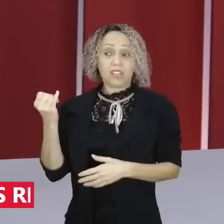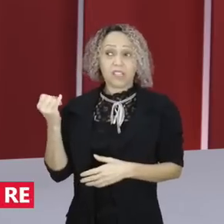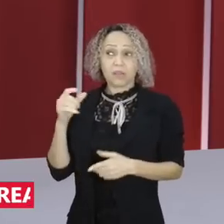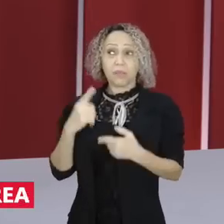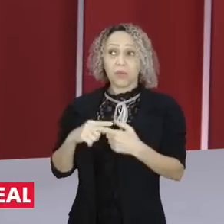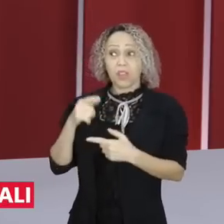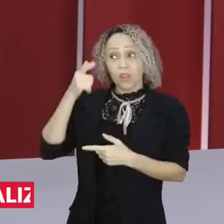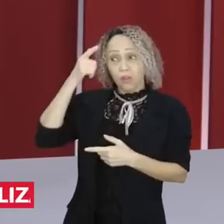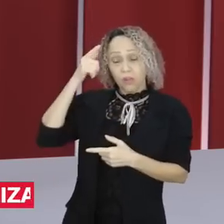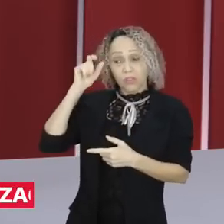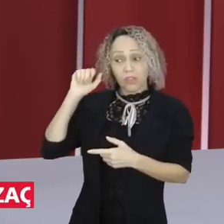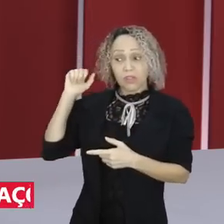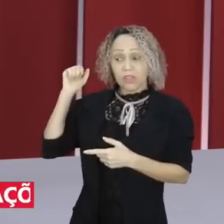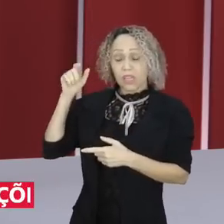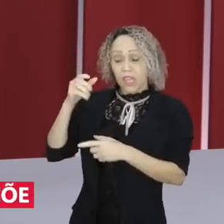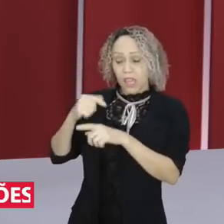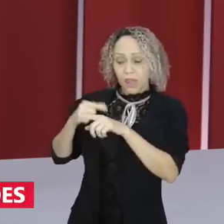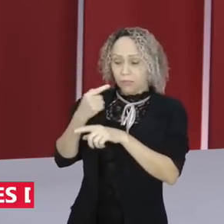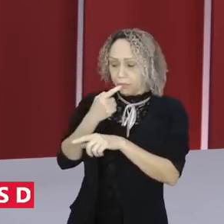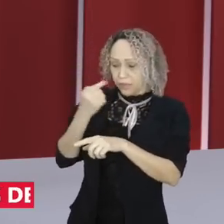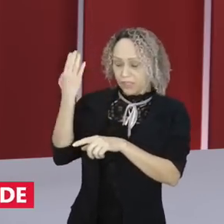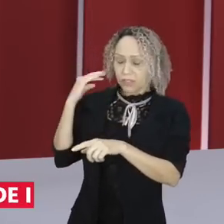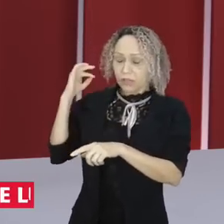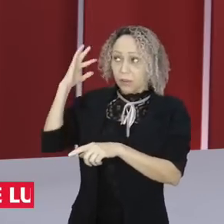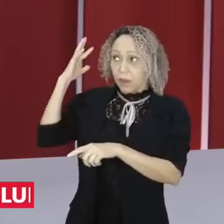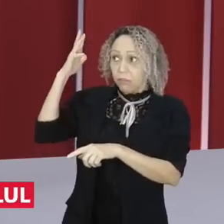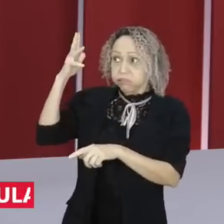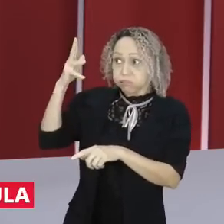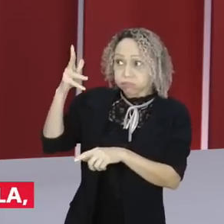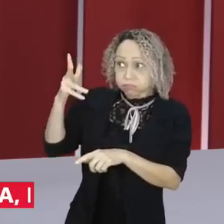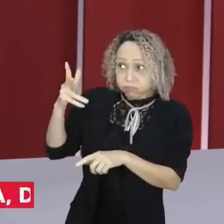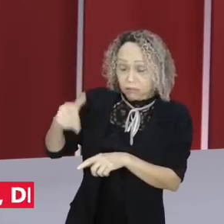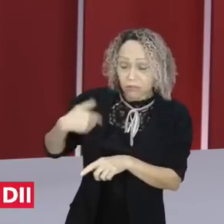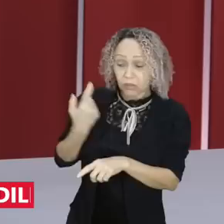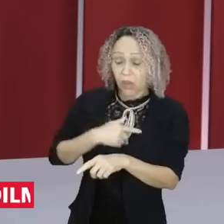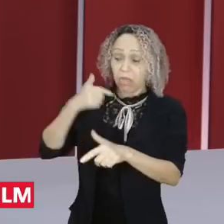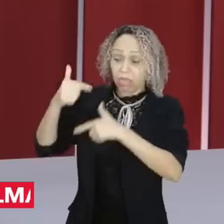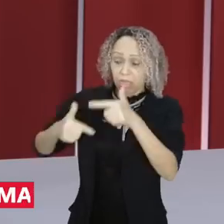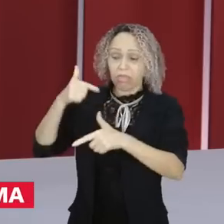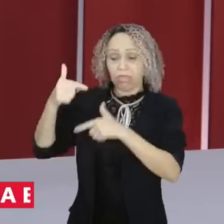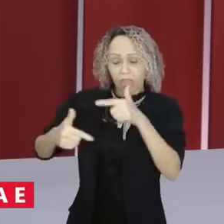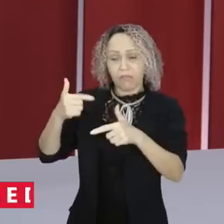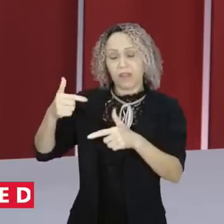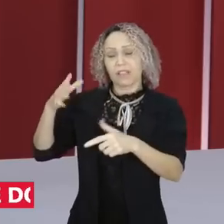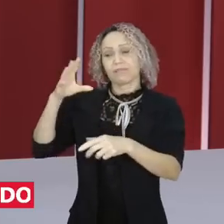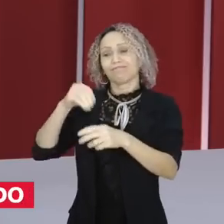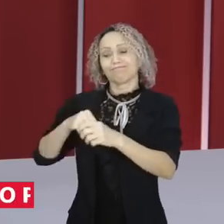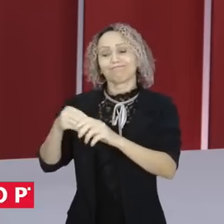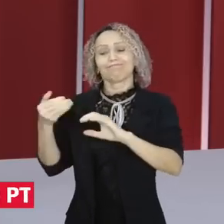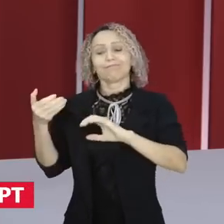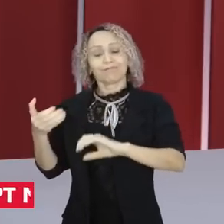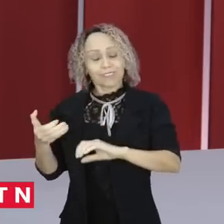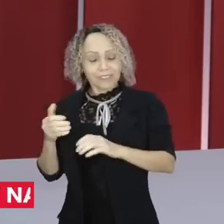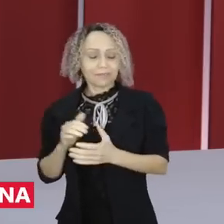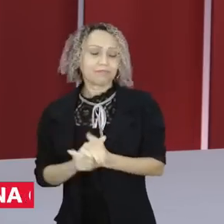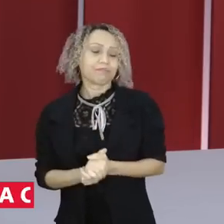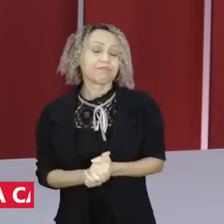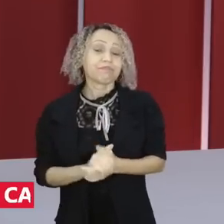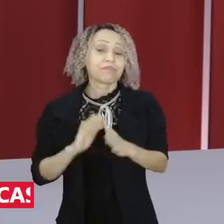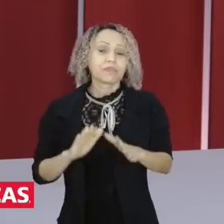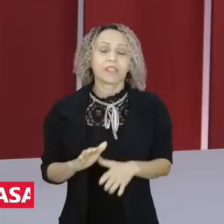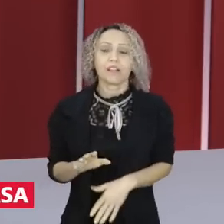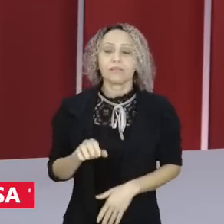ali na Câmara dos Deputados. É o assunto do momento, interessa a todo o país aqui. Roberto Quironi aqui parabenizando o trabalho